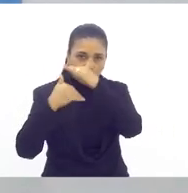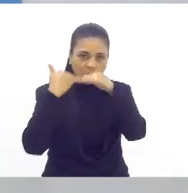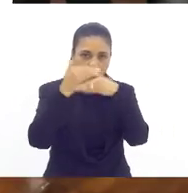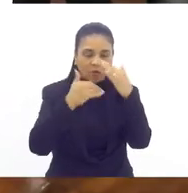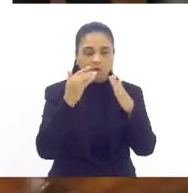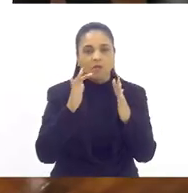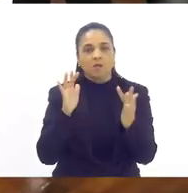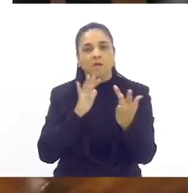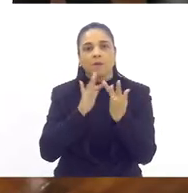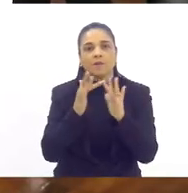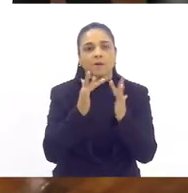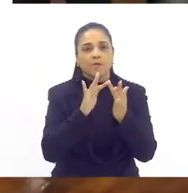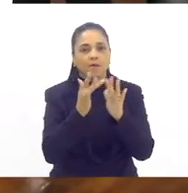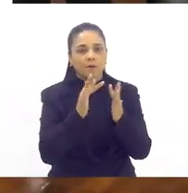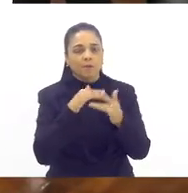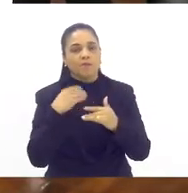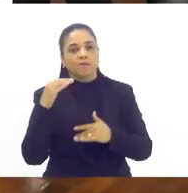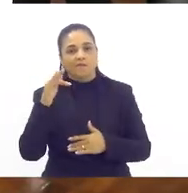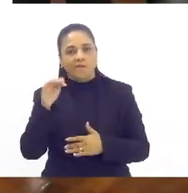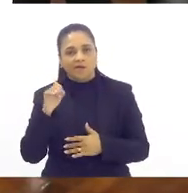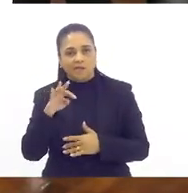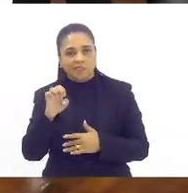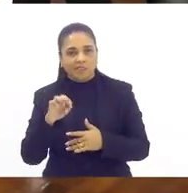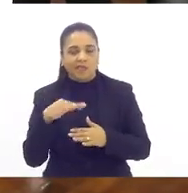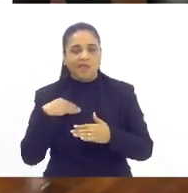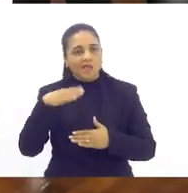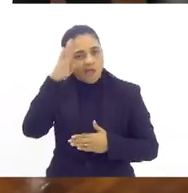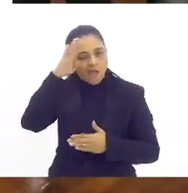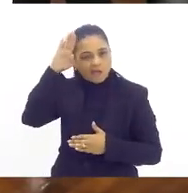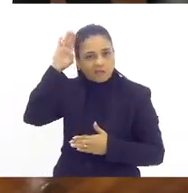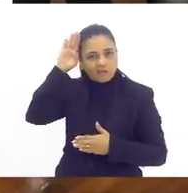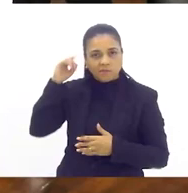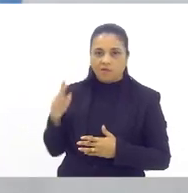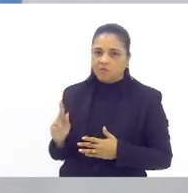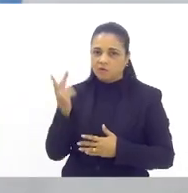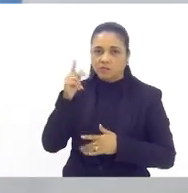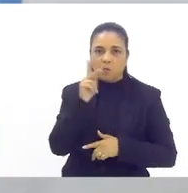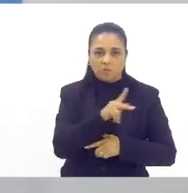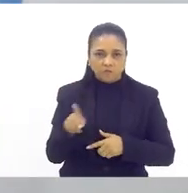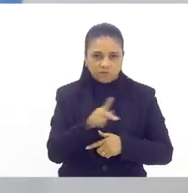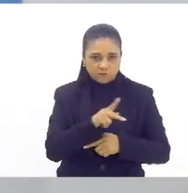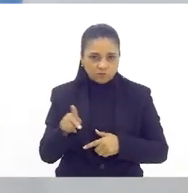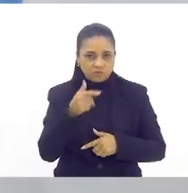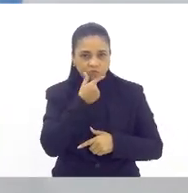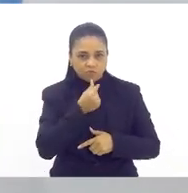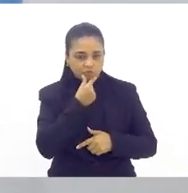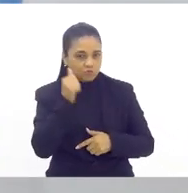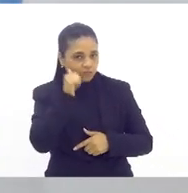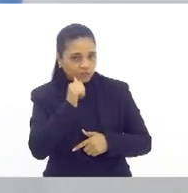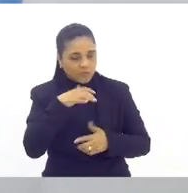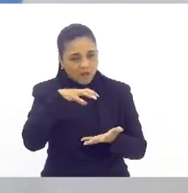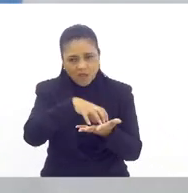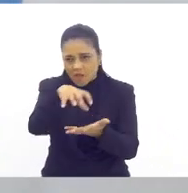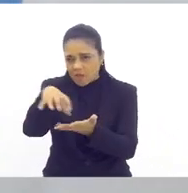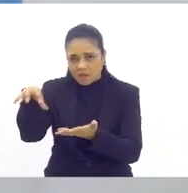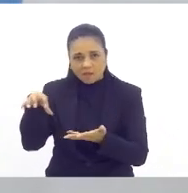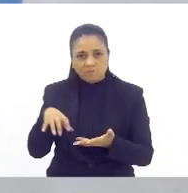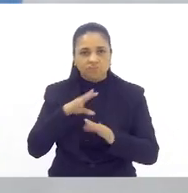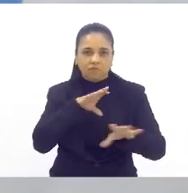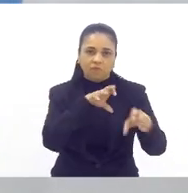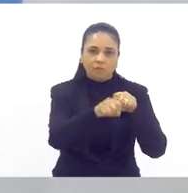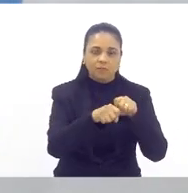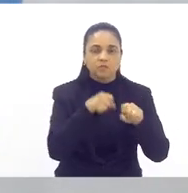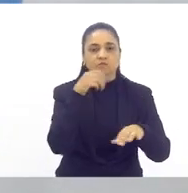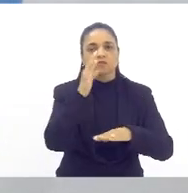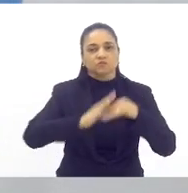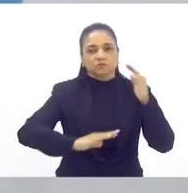rede Faetec e valorização acadêmica dos professores e das professoras que compõem cada unidade e que forma tantos profissionais